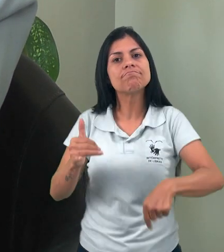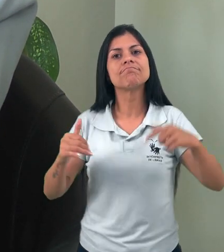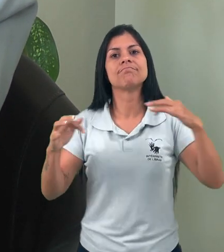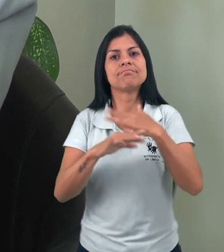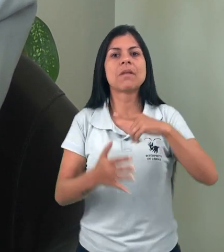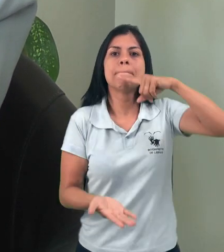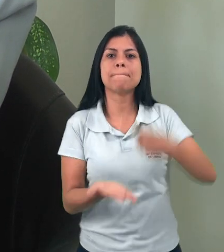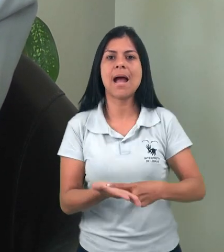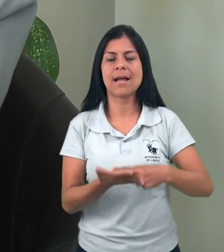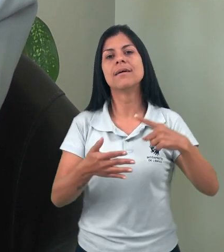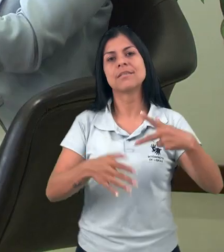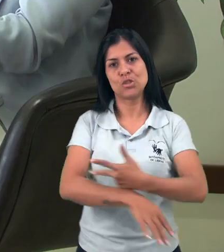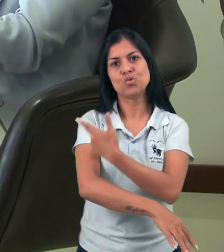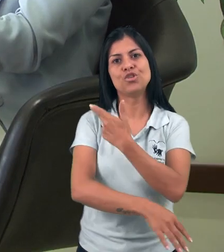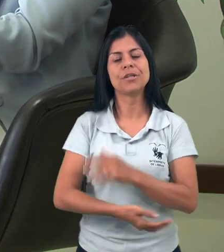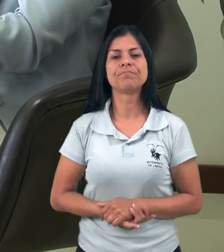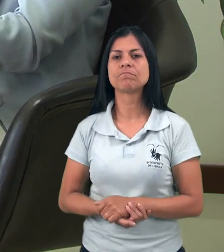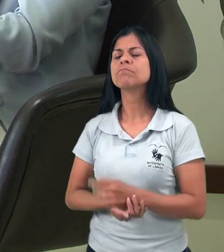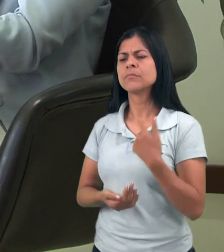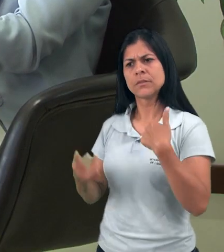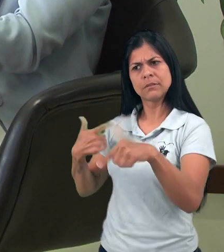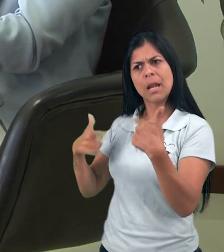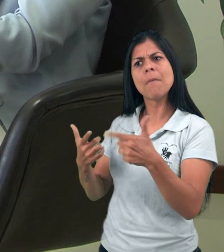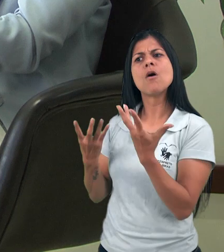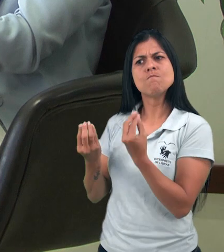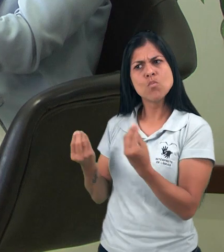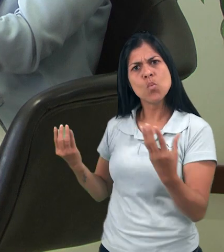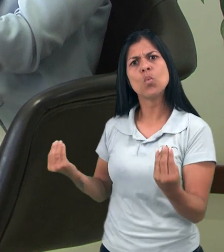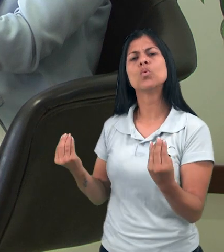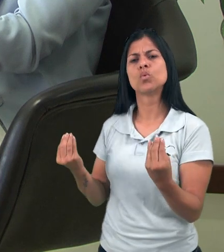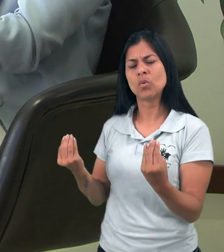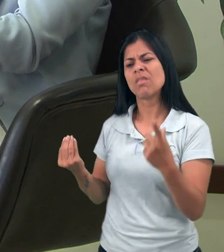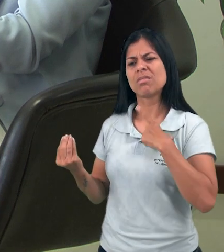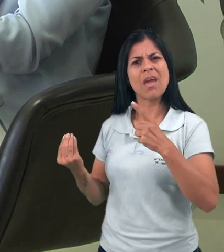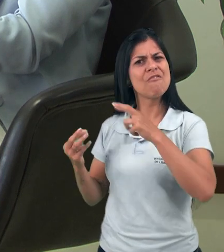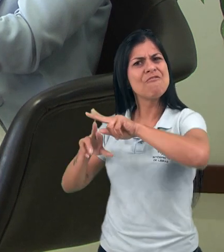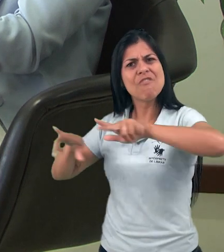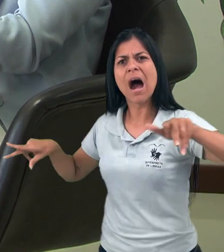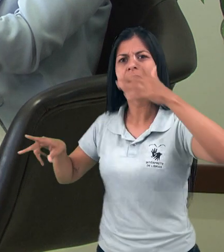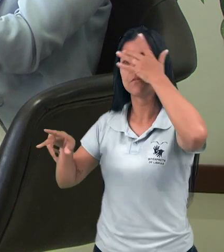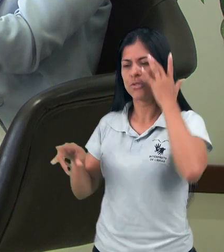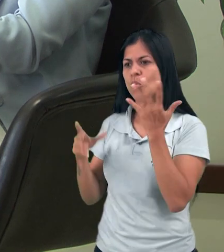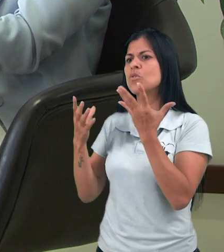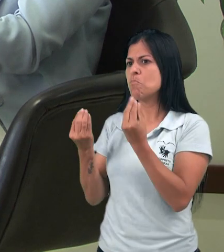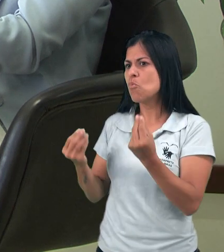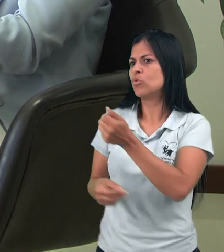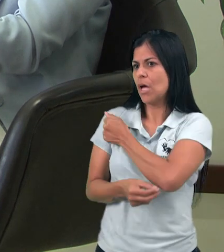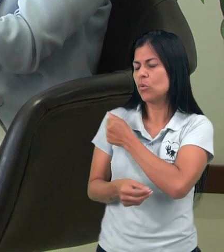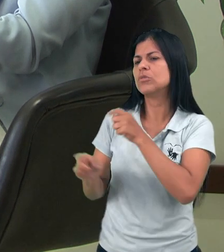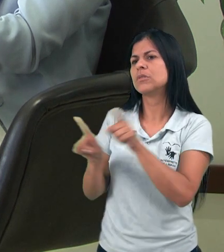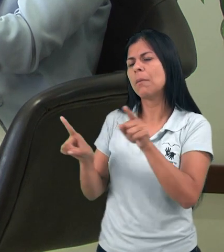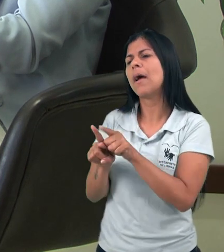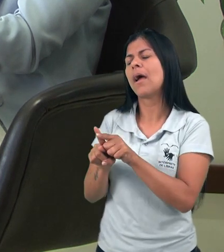já vem agendado para a cirurgia. É um trabalho muito grande, né, professora, que envolve bastante gente, inclusive muitos